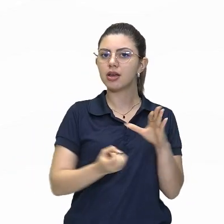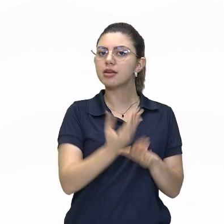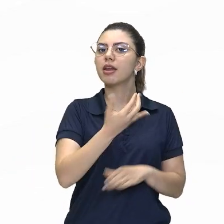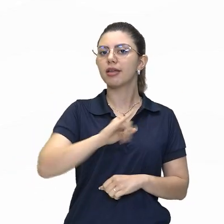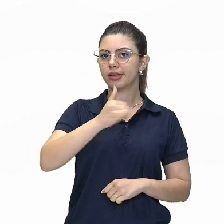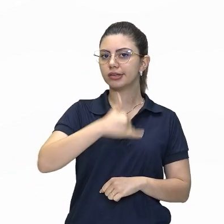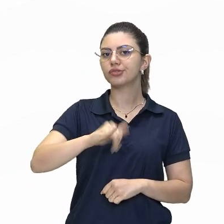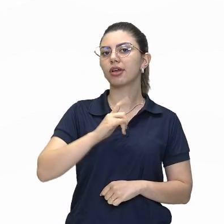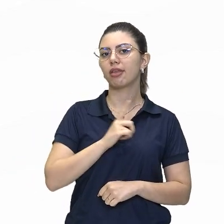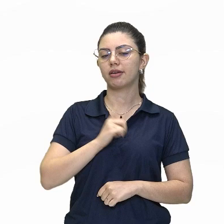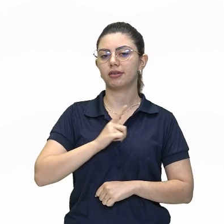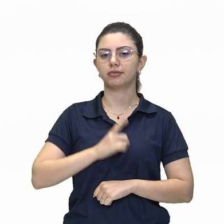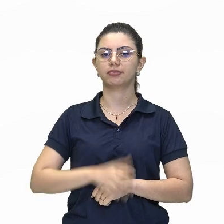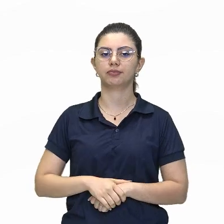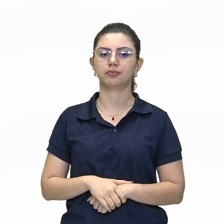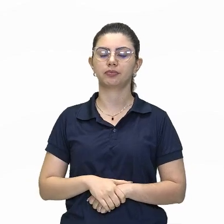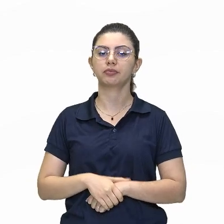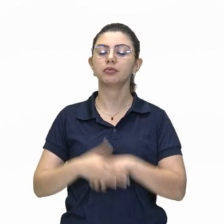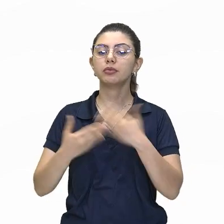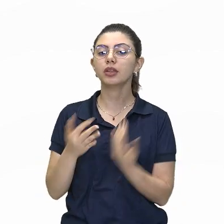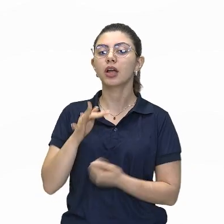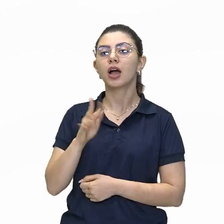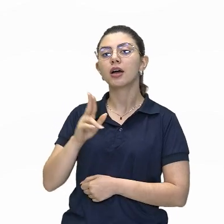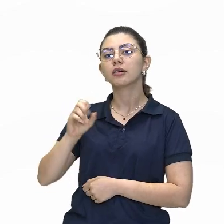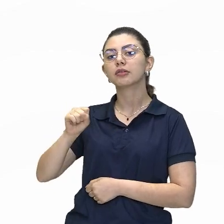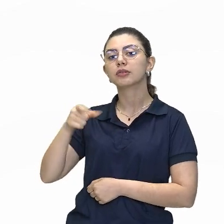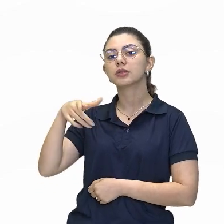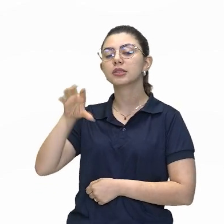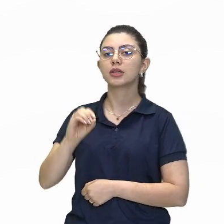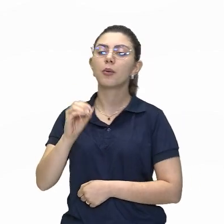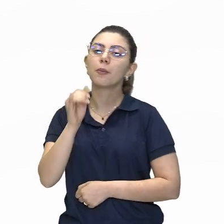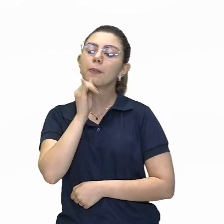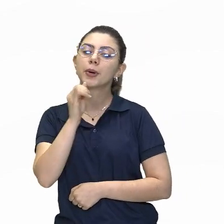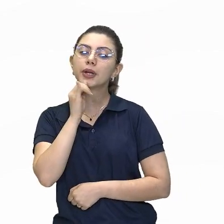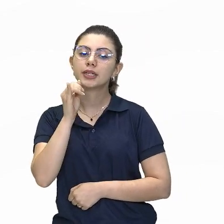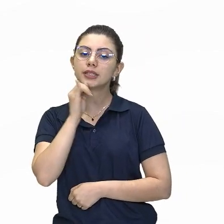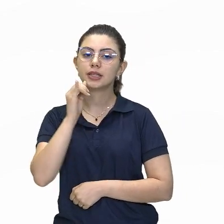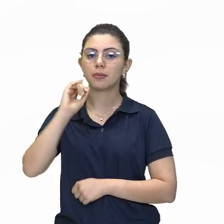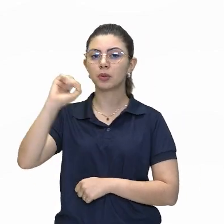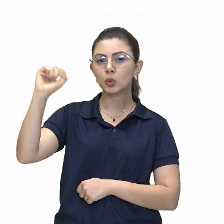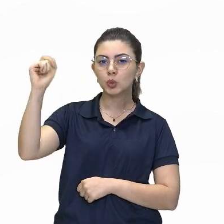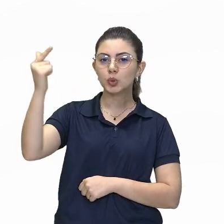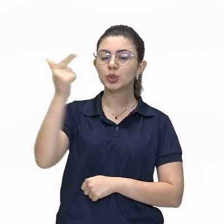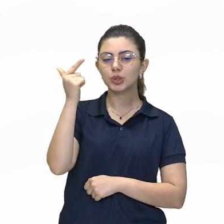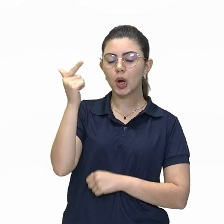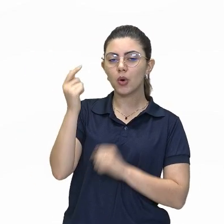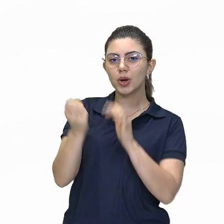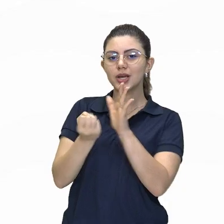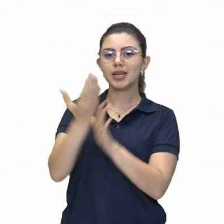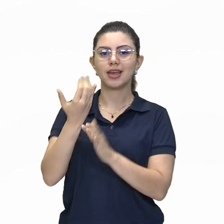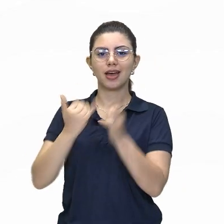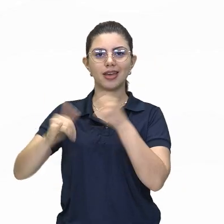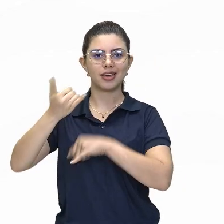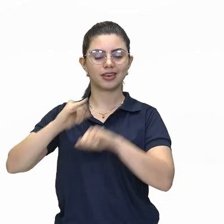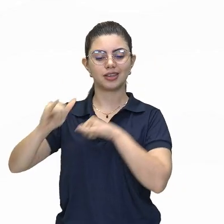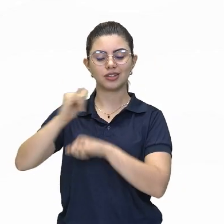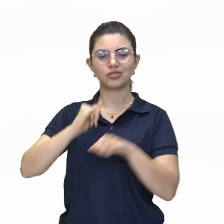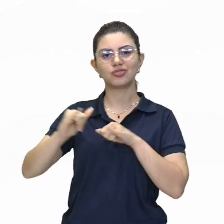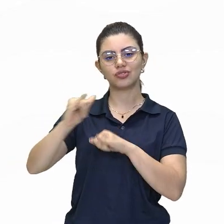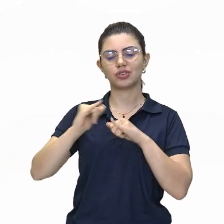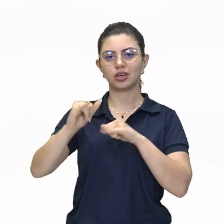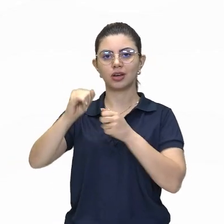tá? A fusão é a forma com que, por exemplo, o Sol produz energia para mandar para o